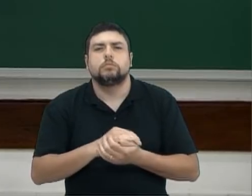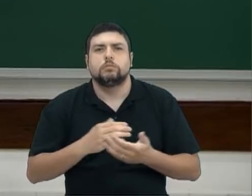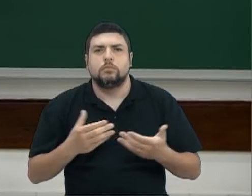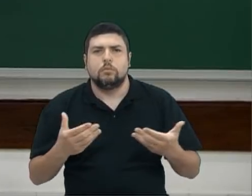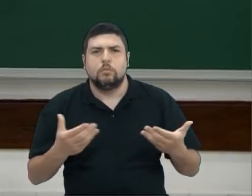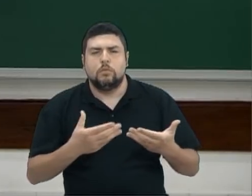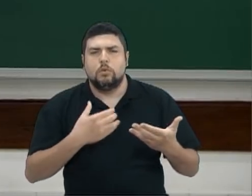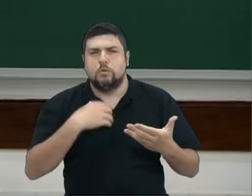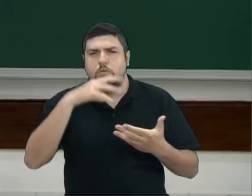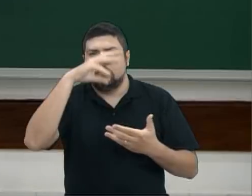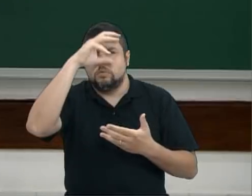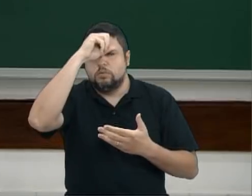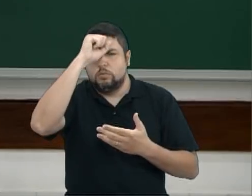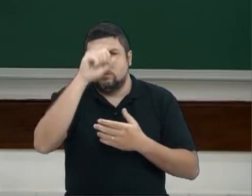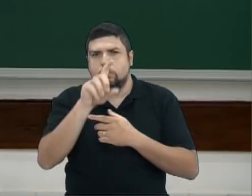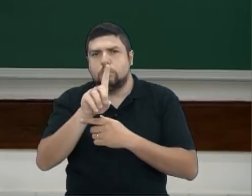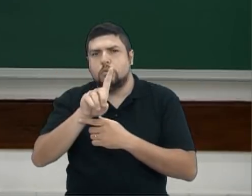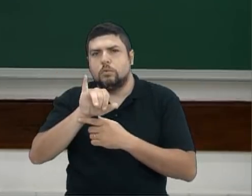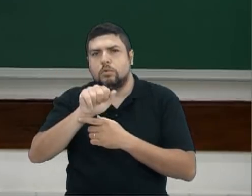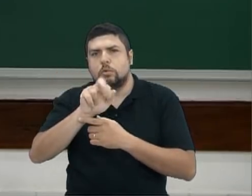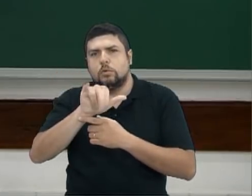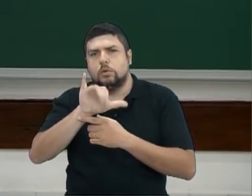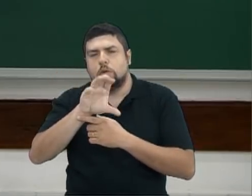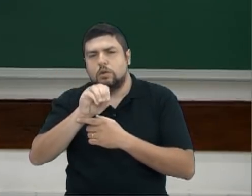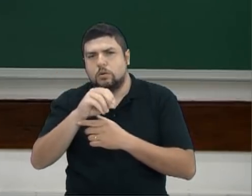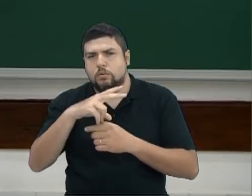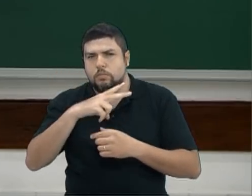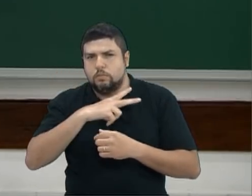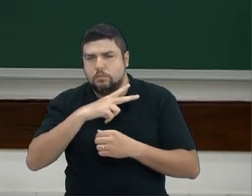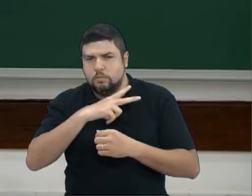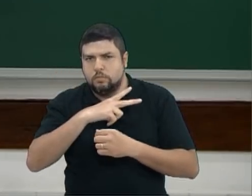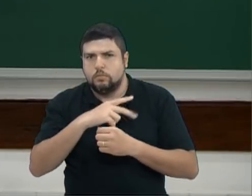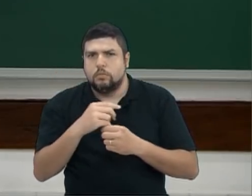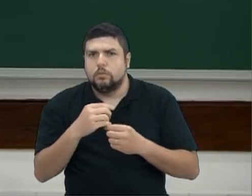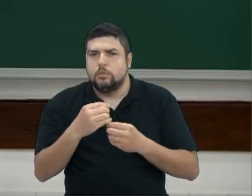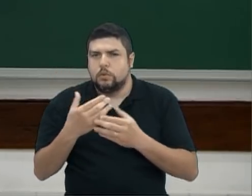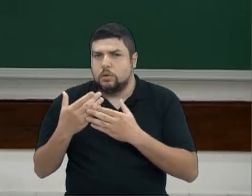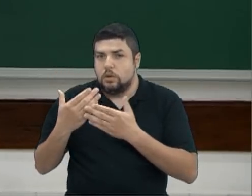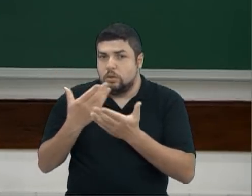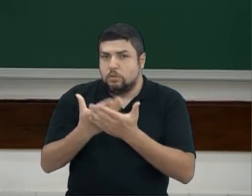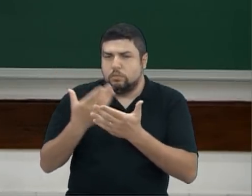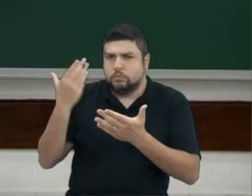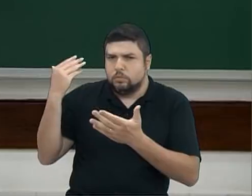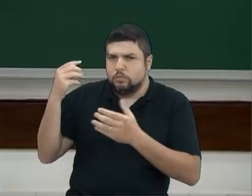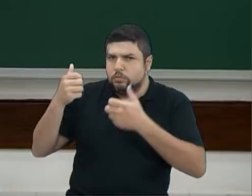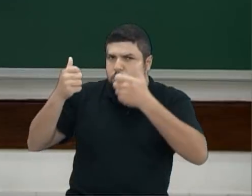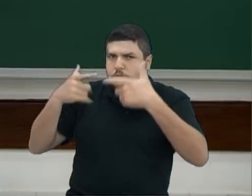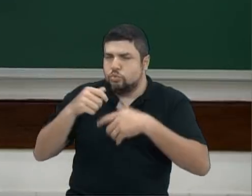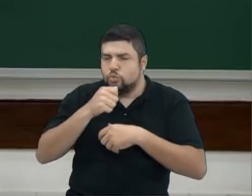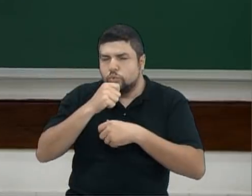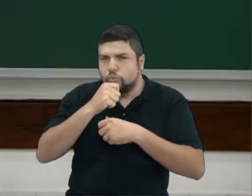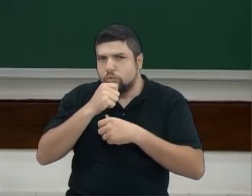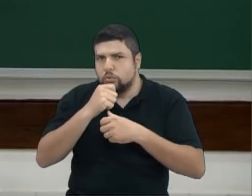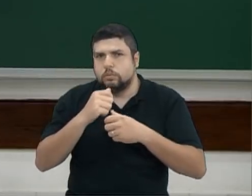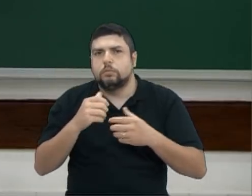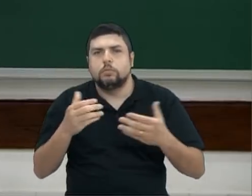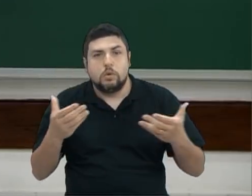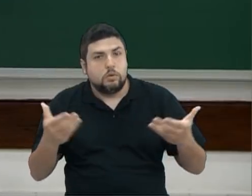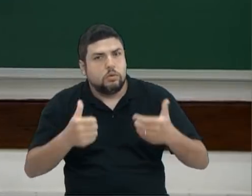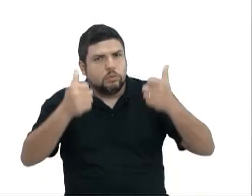diário íntimo hoje, que ainda não foi muito explorado nas aulas anteriores? Nós vamos aprender que o diário íntimo ele pode